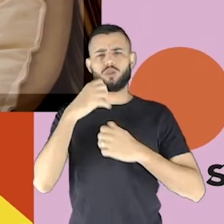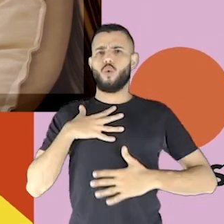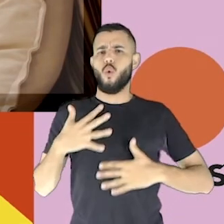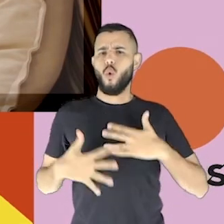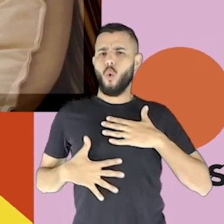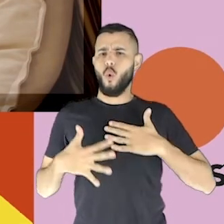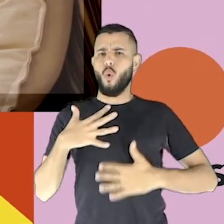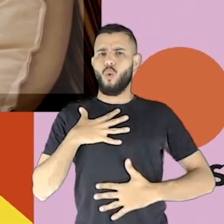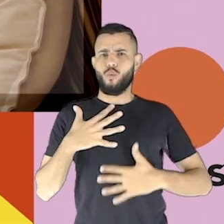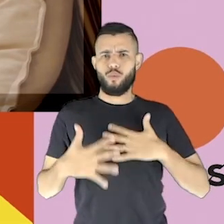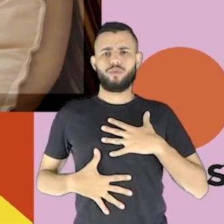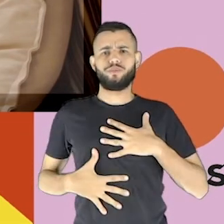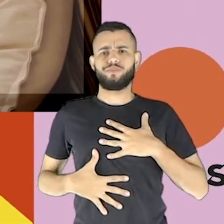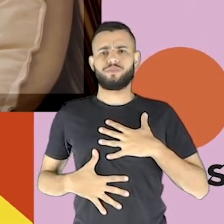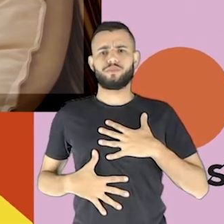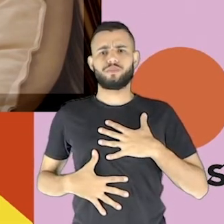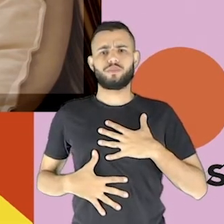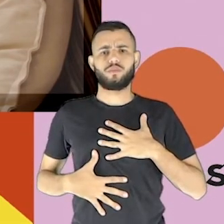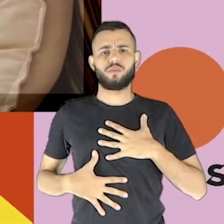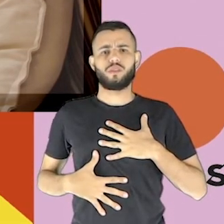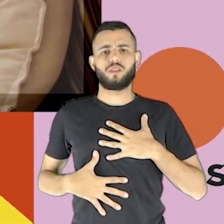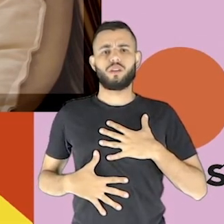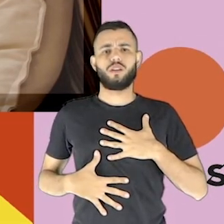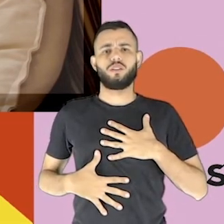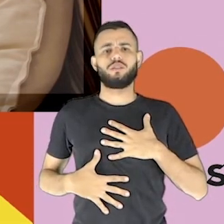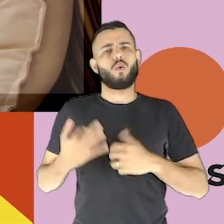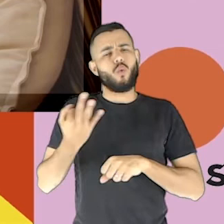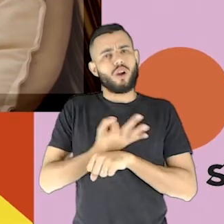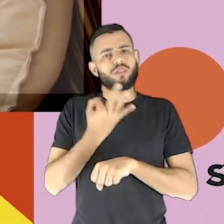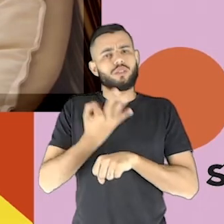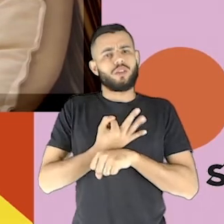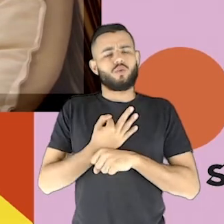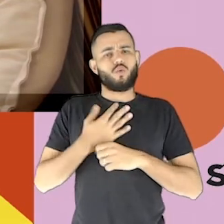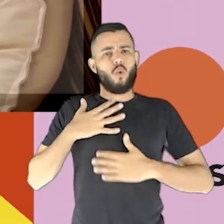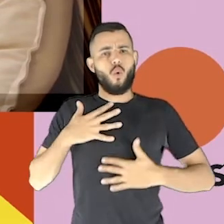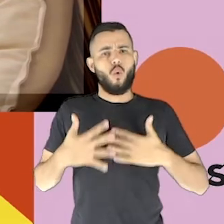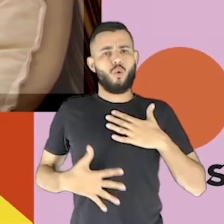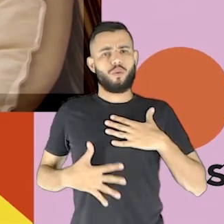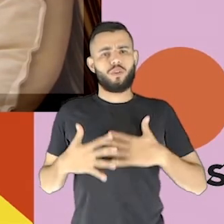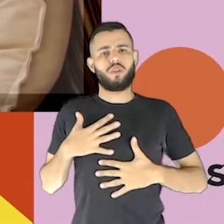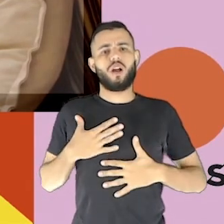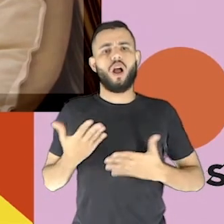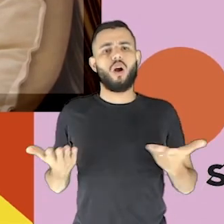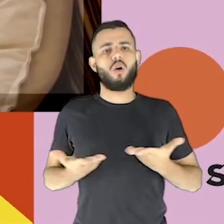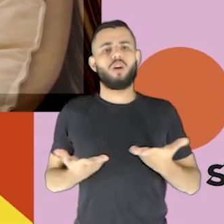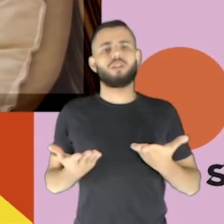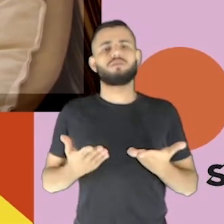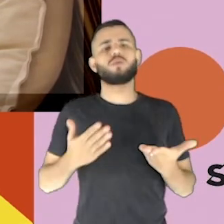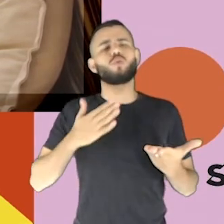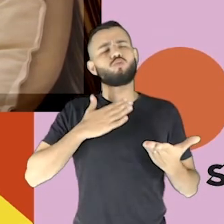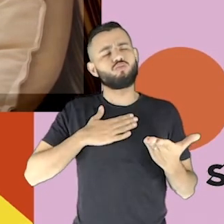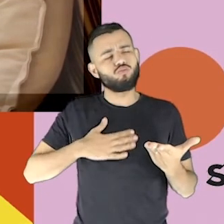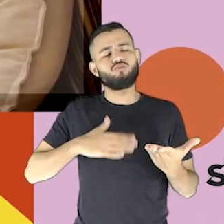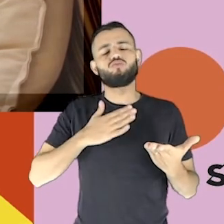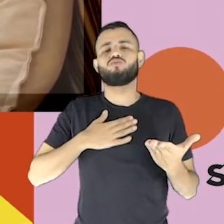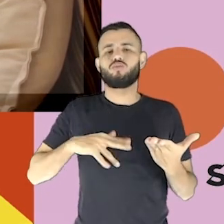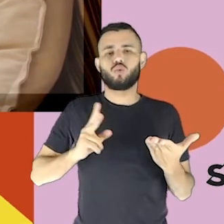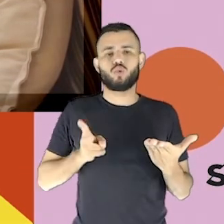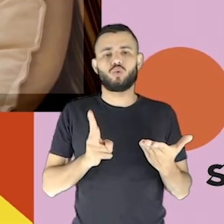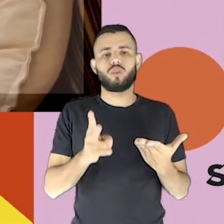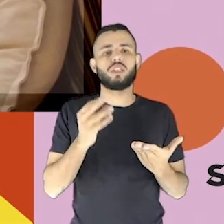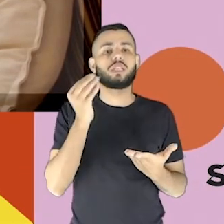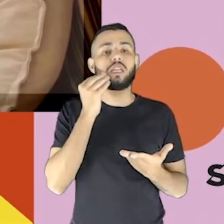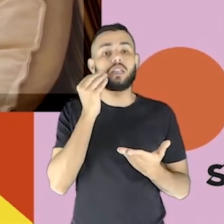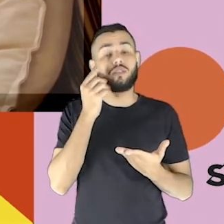Fortalecendo toda a região de sustentação do tronco. E a energia vai para o centro do corpo. Continue com o olhar relaxado no chão. E tenta estender o braço